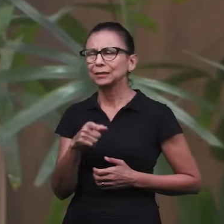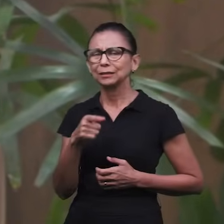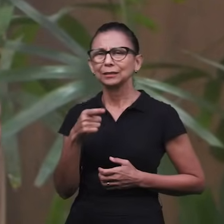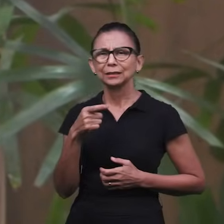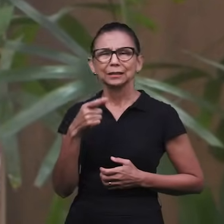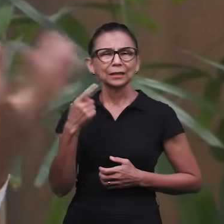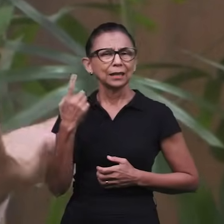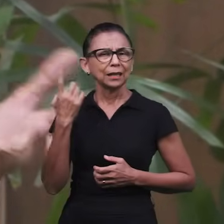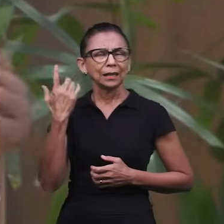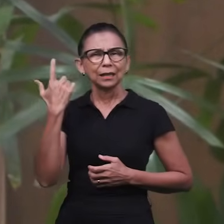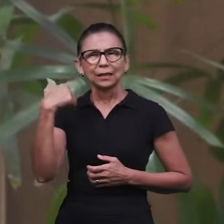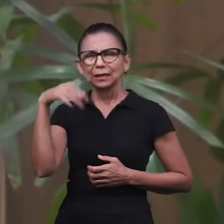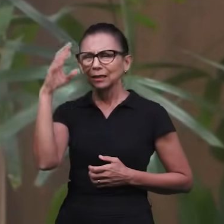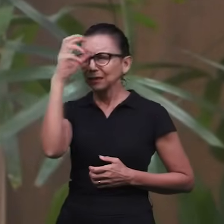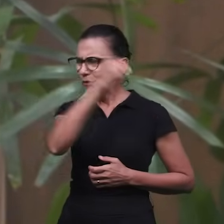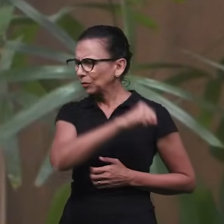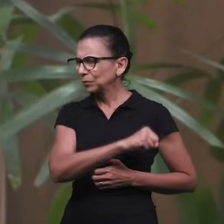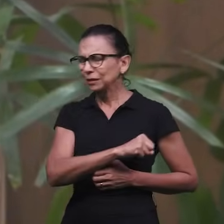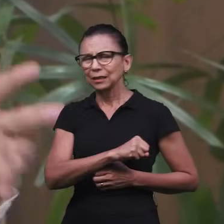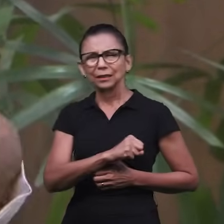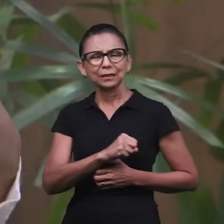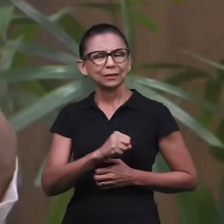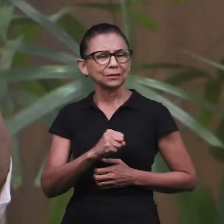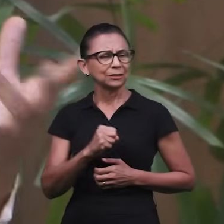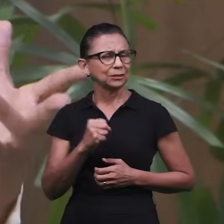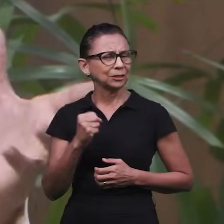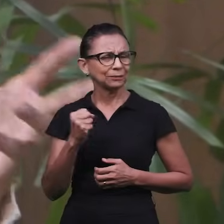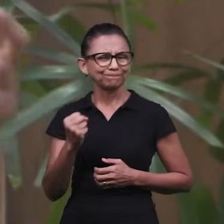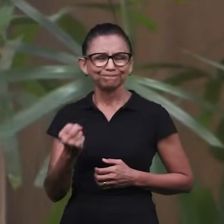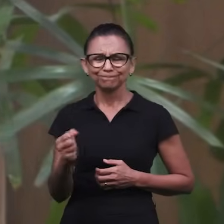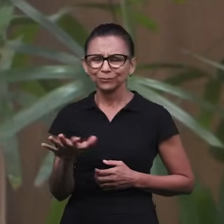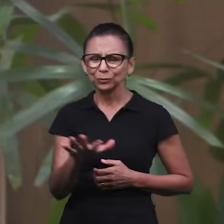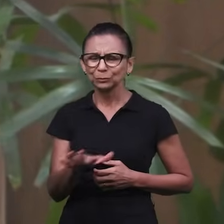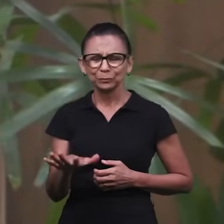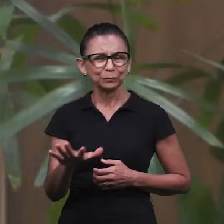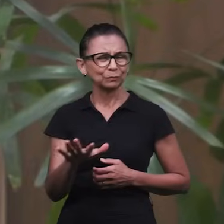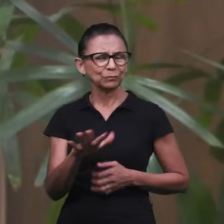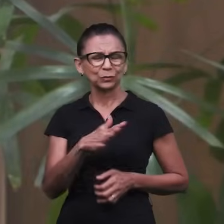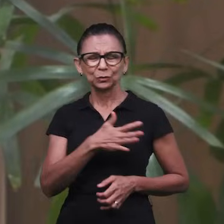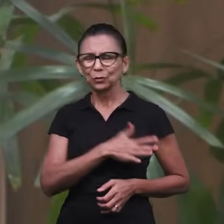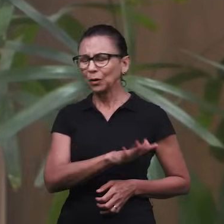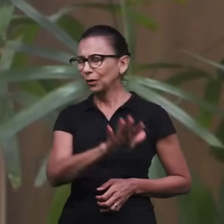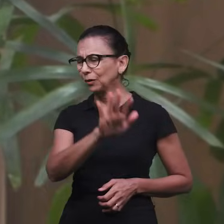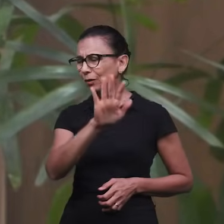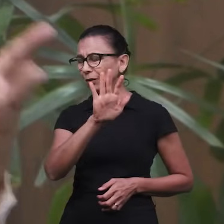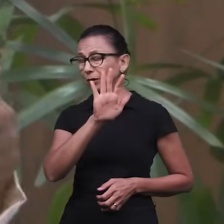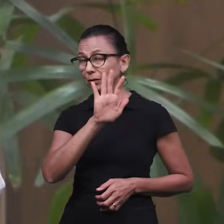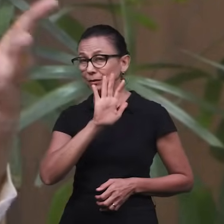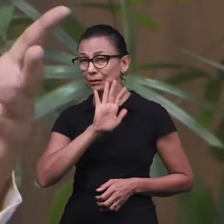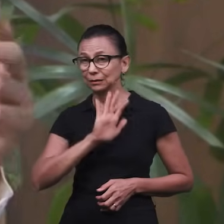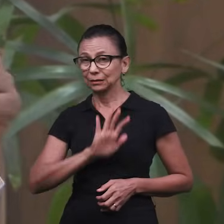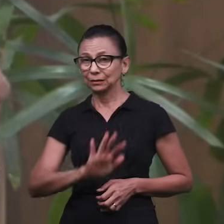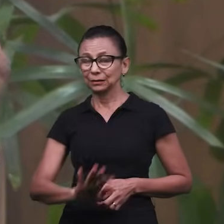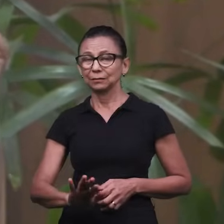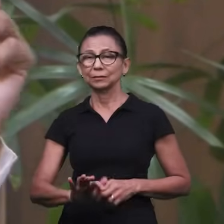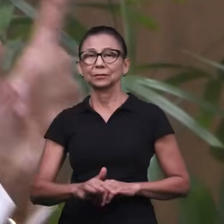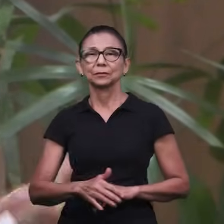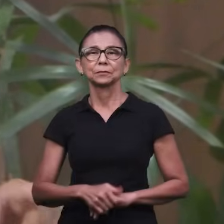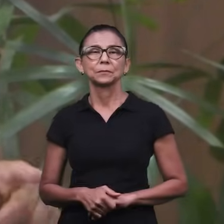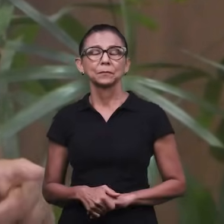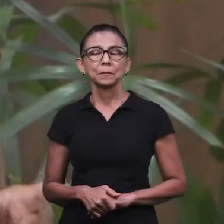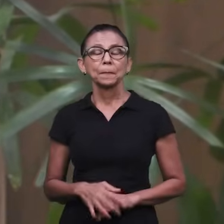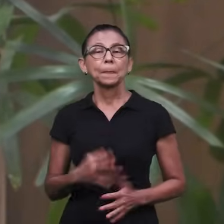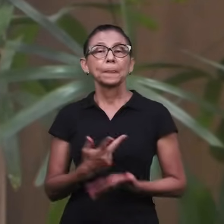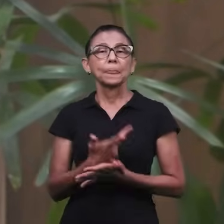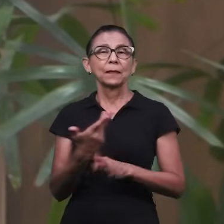adaptado, ele tende a manifestar um comportamento mais aversivo àquela situação, se afastar, evitar, o